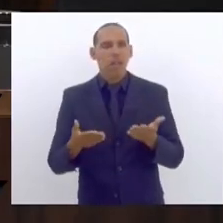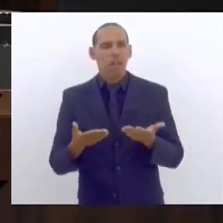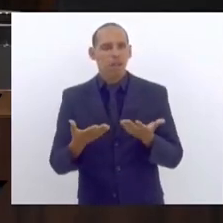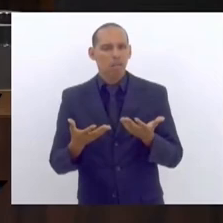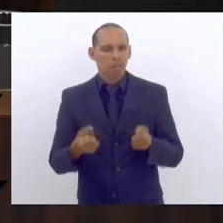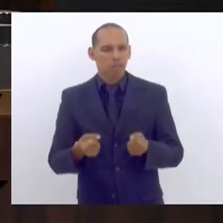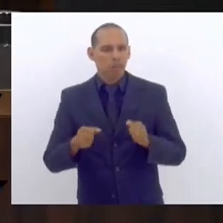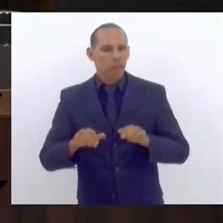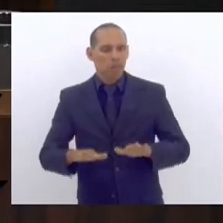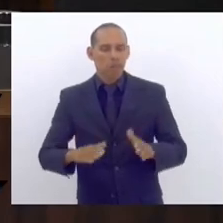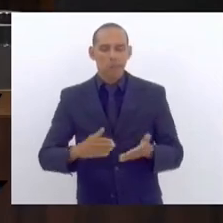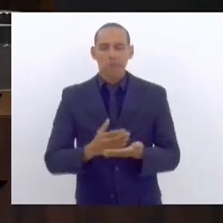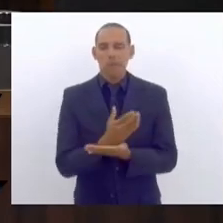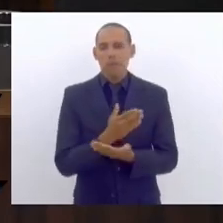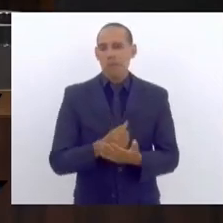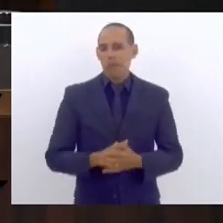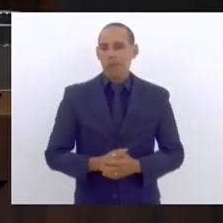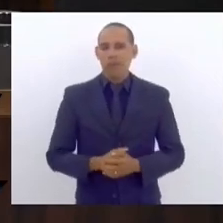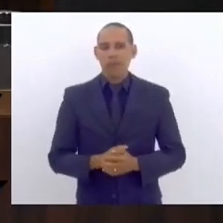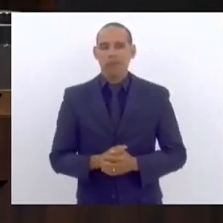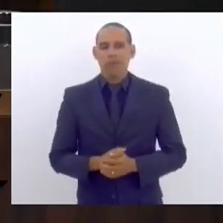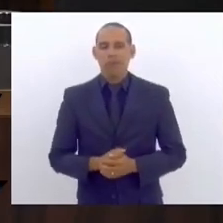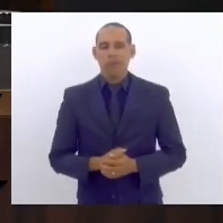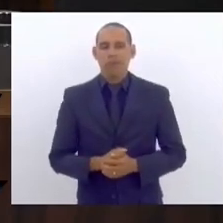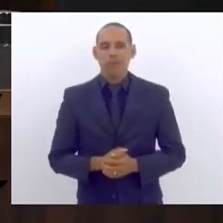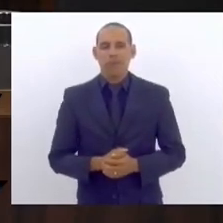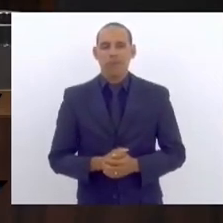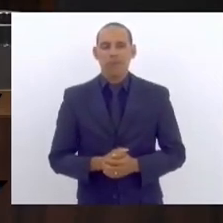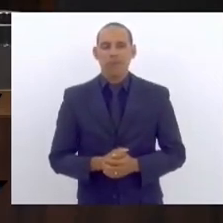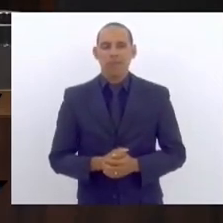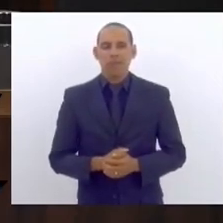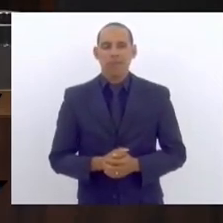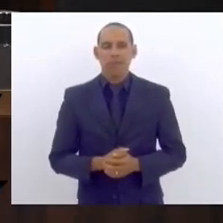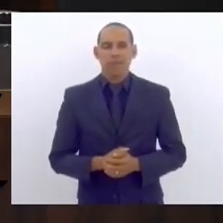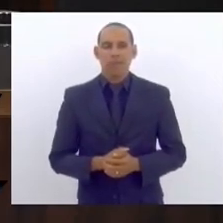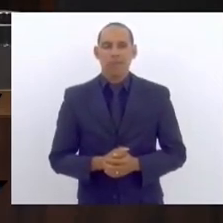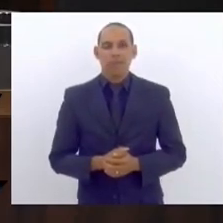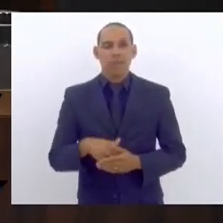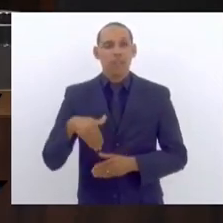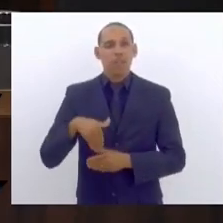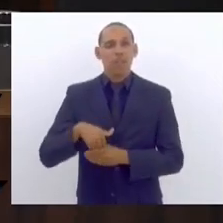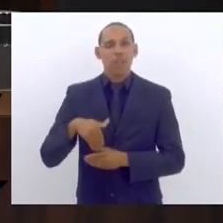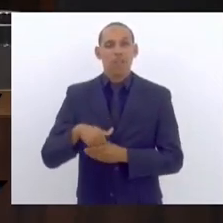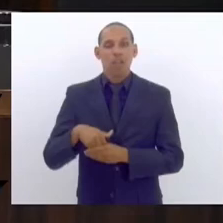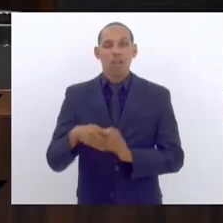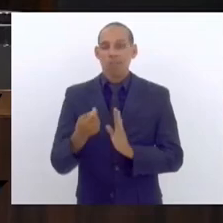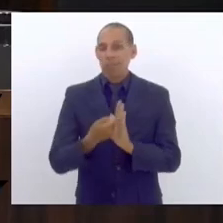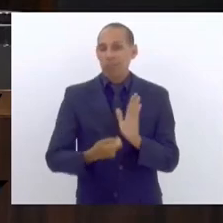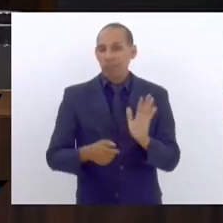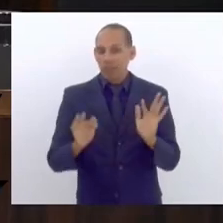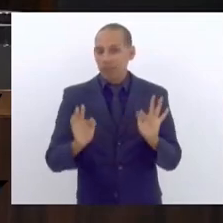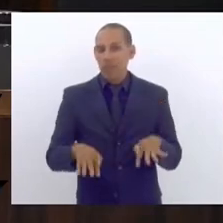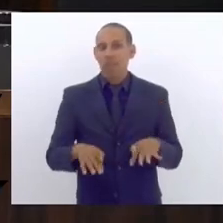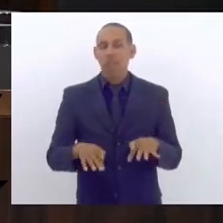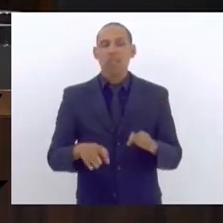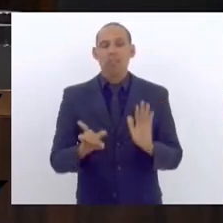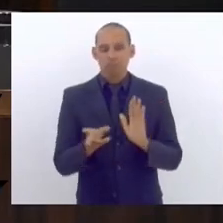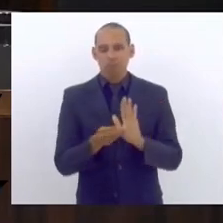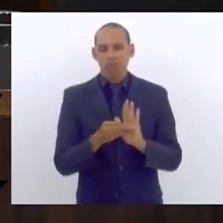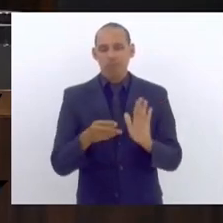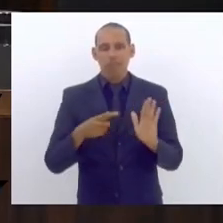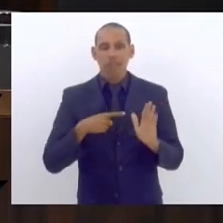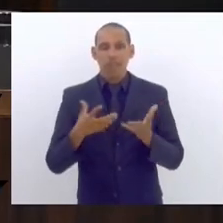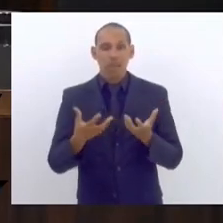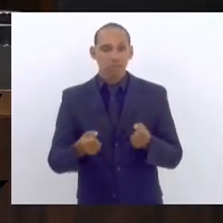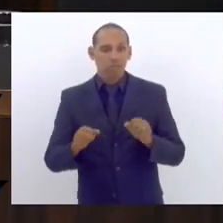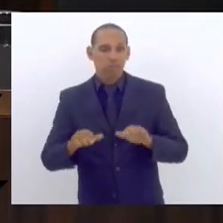permaneçam como estão. Aprovado. Vai em votação a redação final, assim emendada. Senhores que aprovam, permaneçam